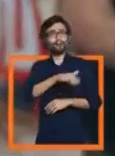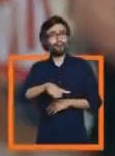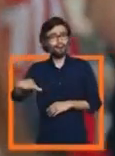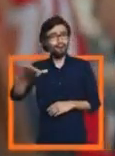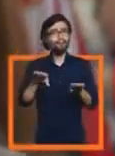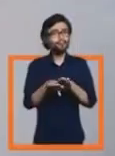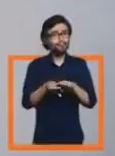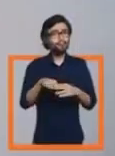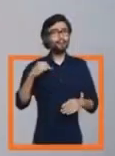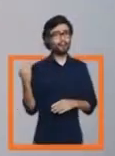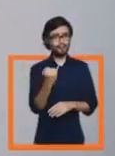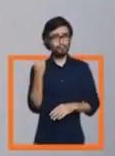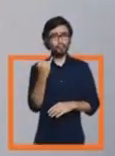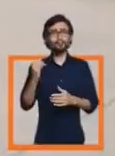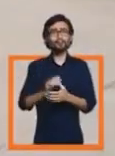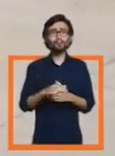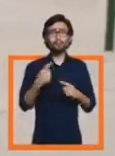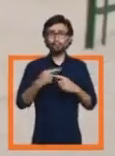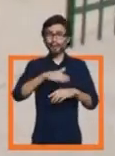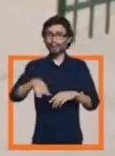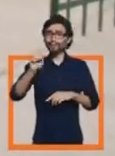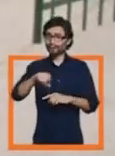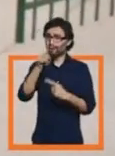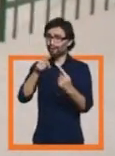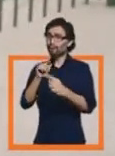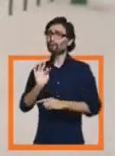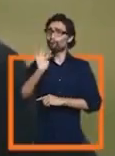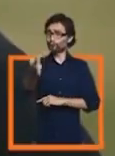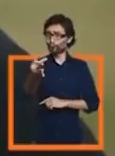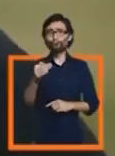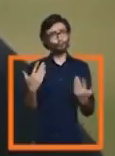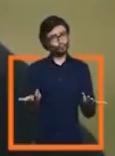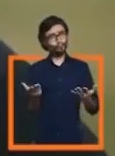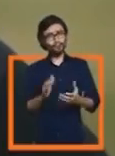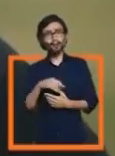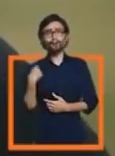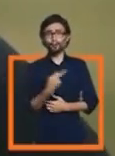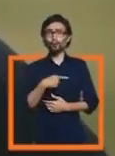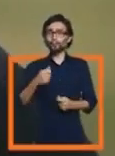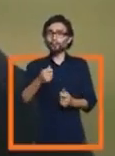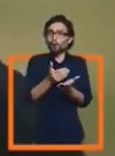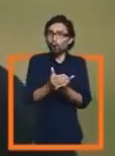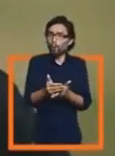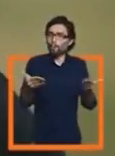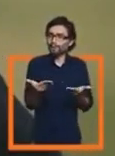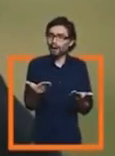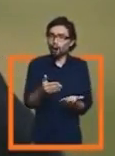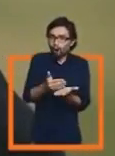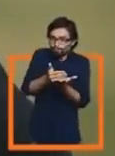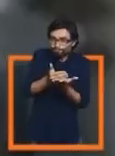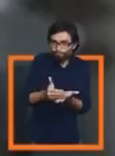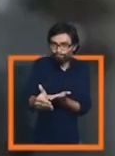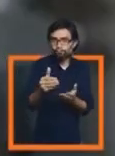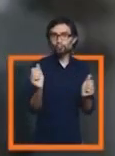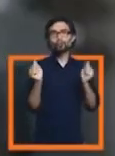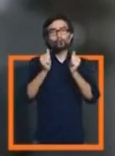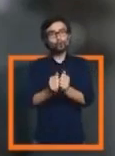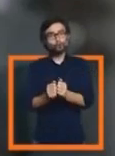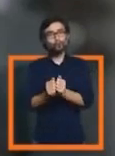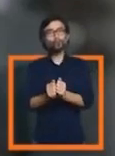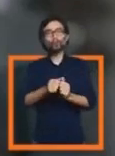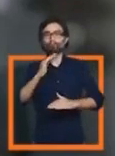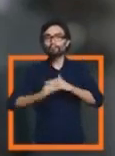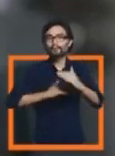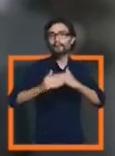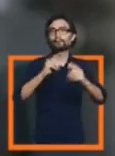educação para essas crianças, porque essas crianças são o futuro da gente, né? Se a gente não começar de agora, como é que eles vão ser daqui para frente? O